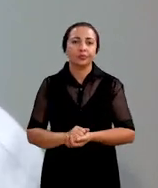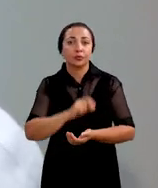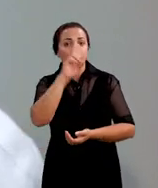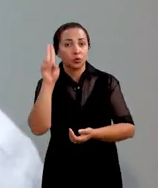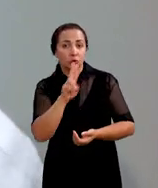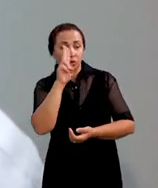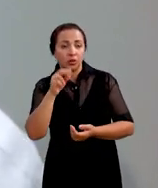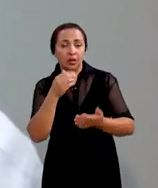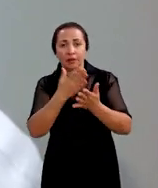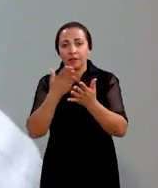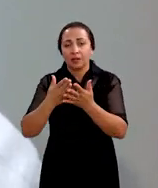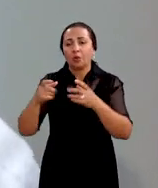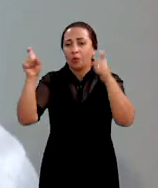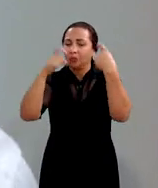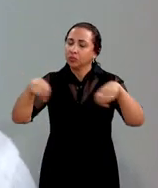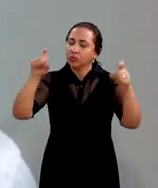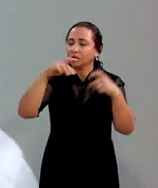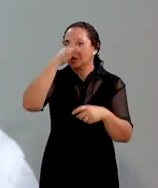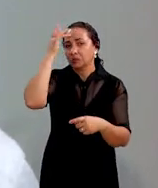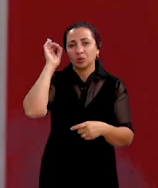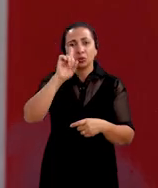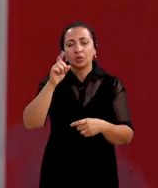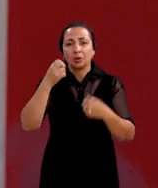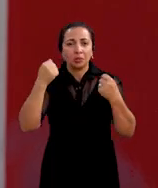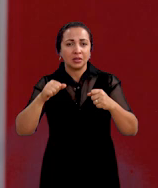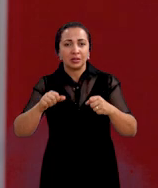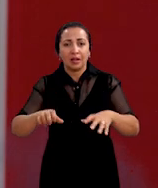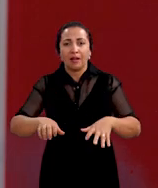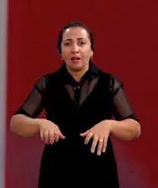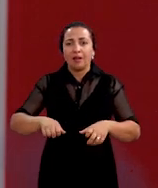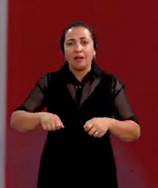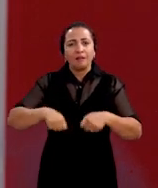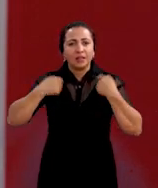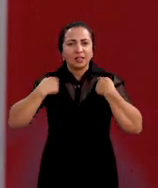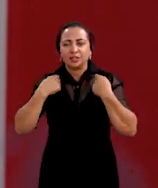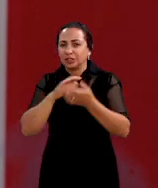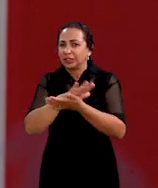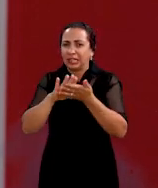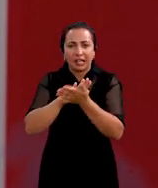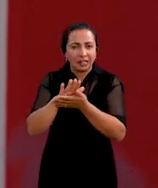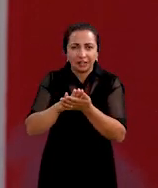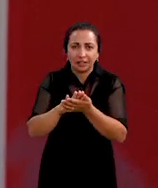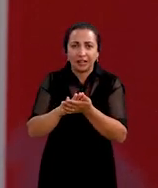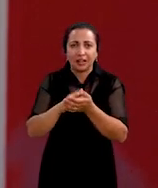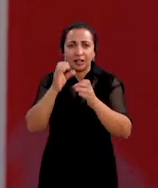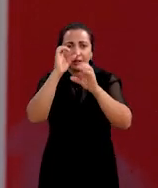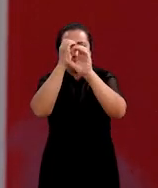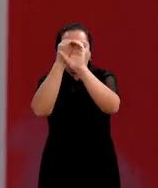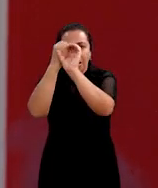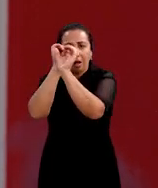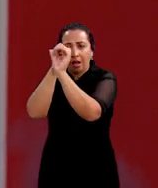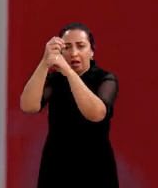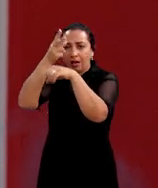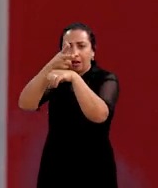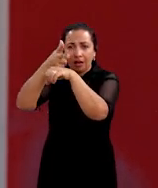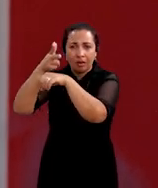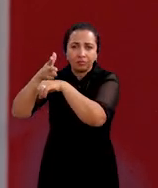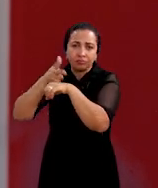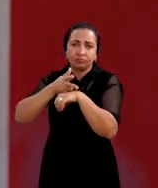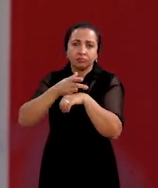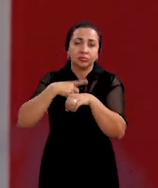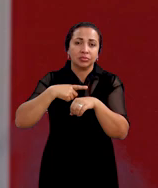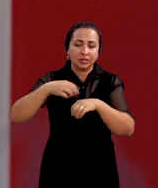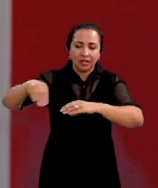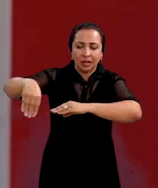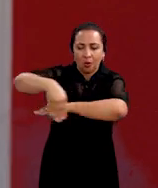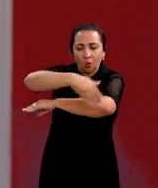foi utilizando já uma abordagem de visão computacional. O paciente não precisa vestir nenhum tipo de dispositivo. Uma câmera